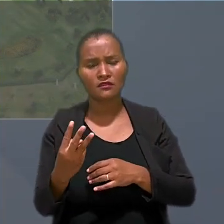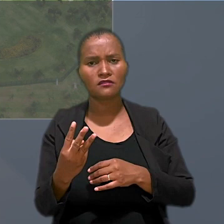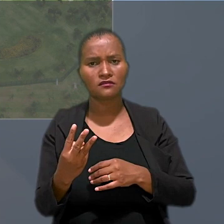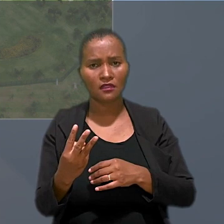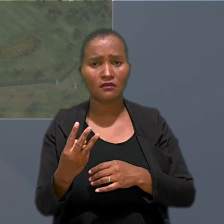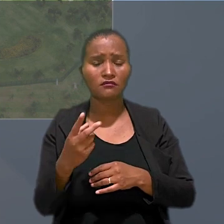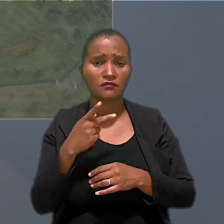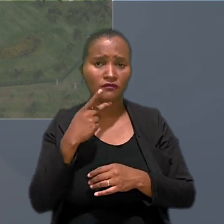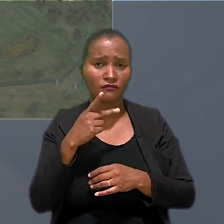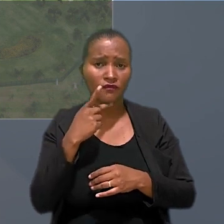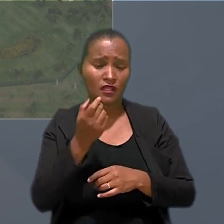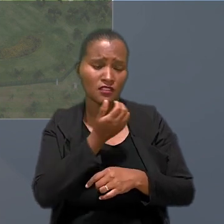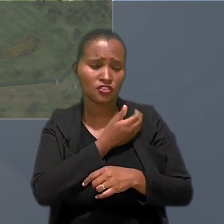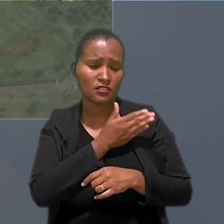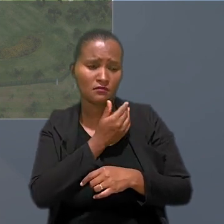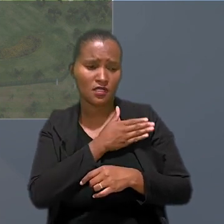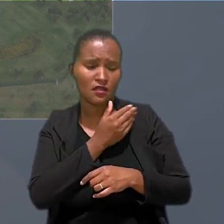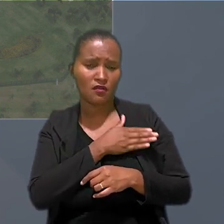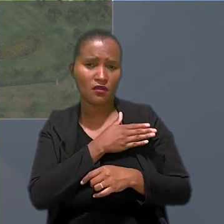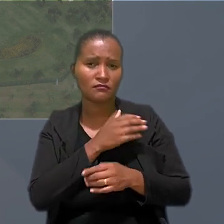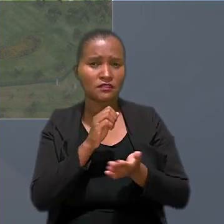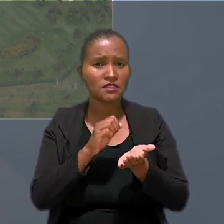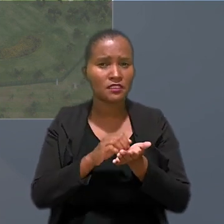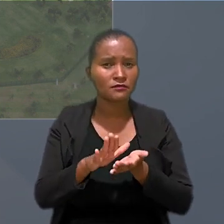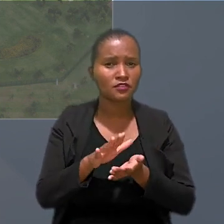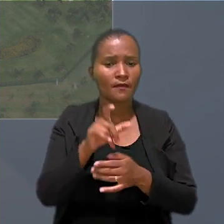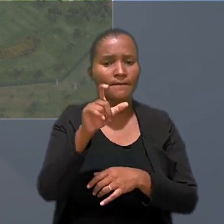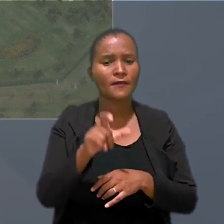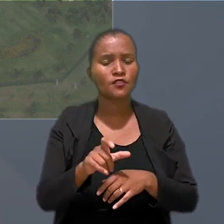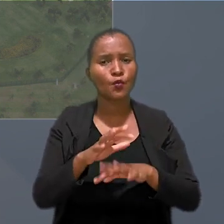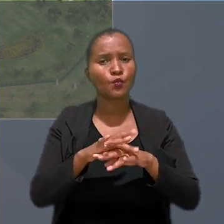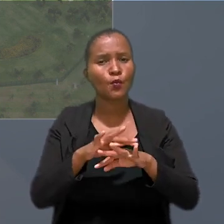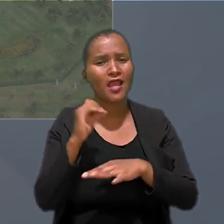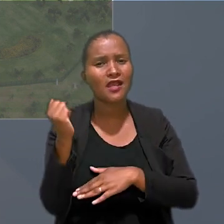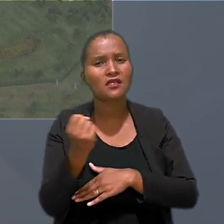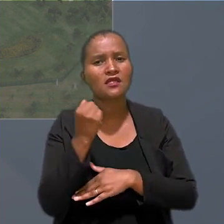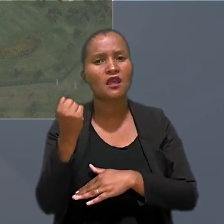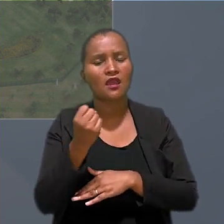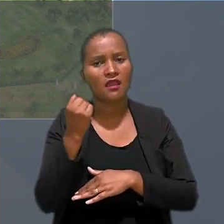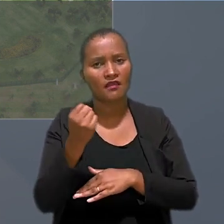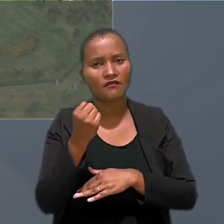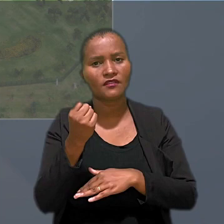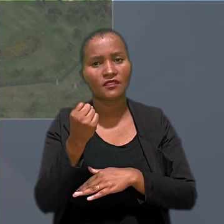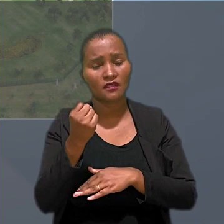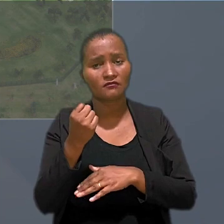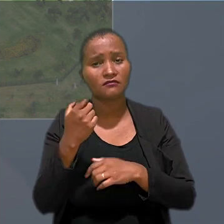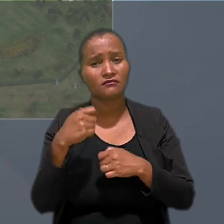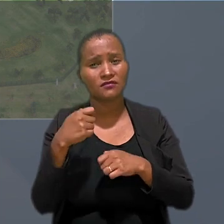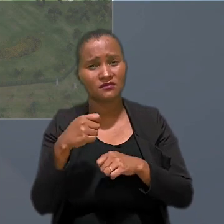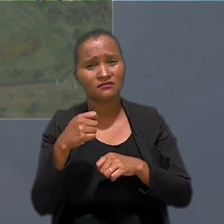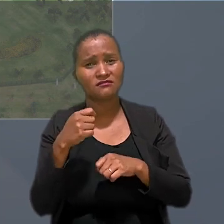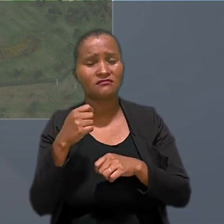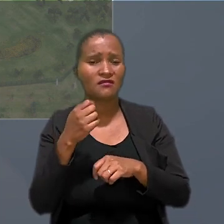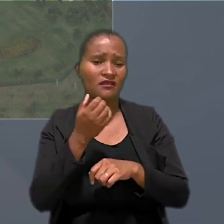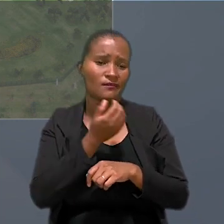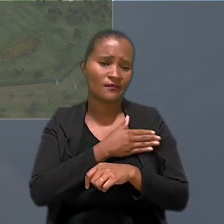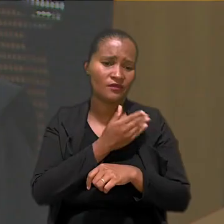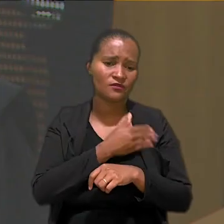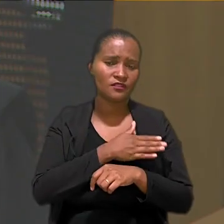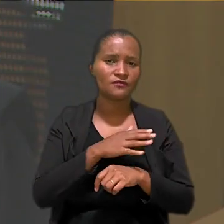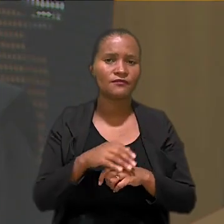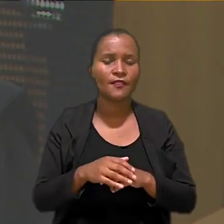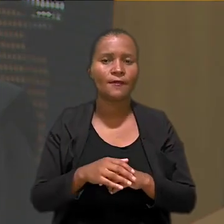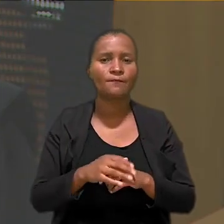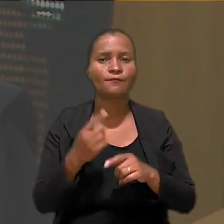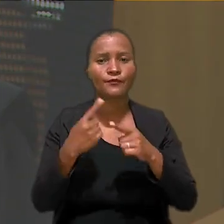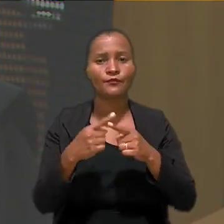443, que presume discriminatória a despedida de pessoa com doença grave que suscite estigma ou preconceito.